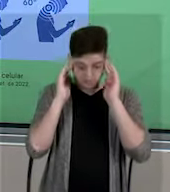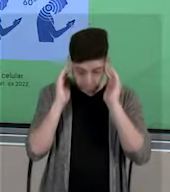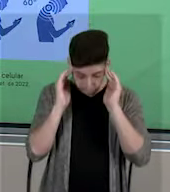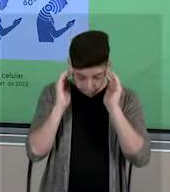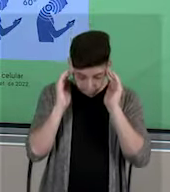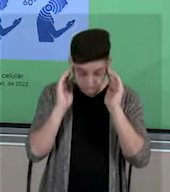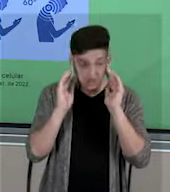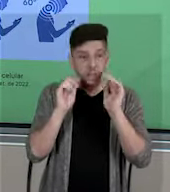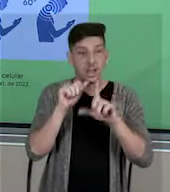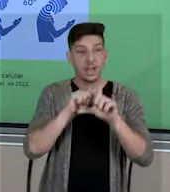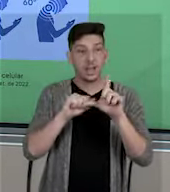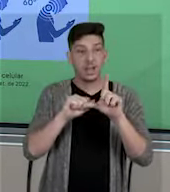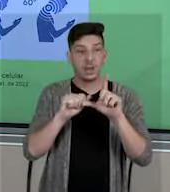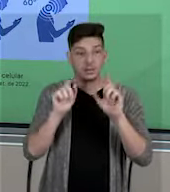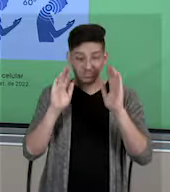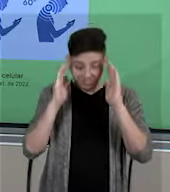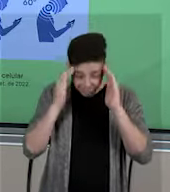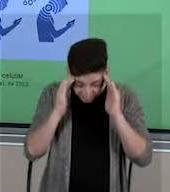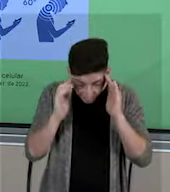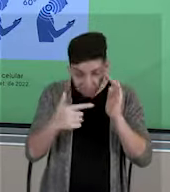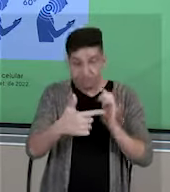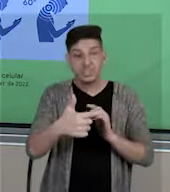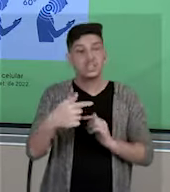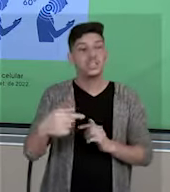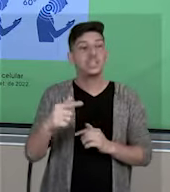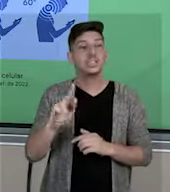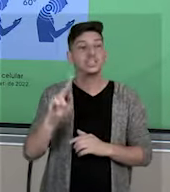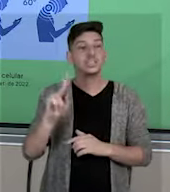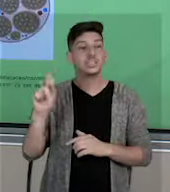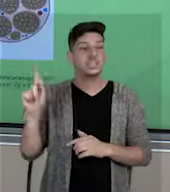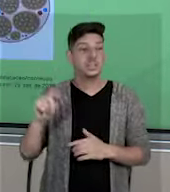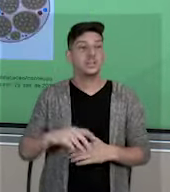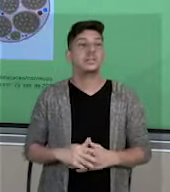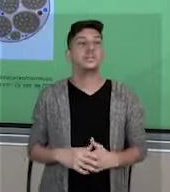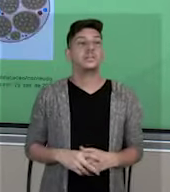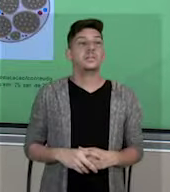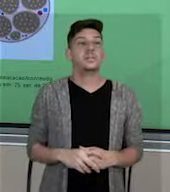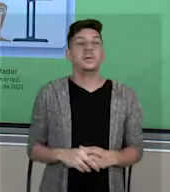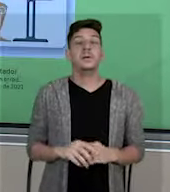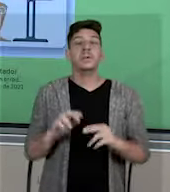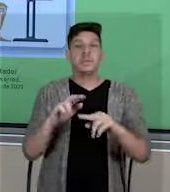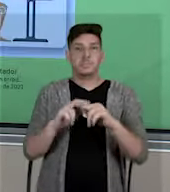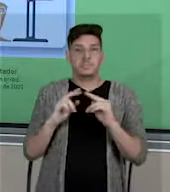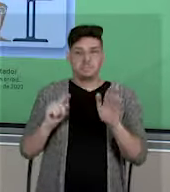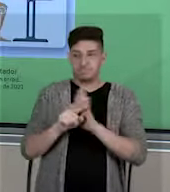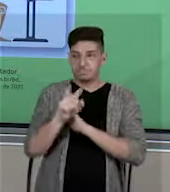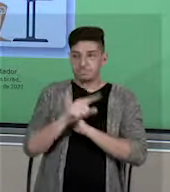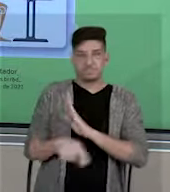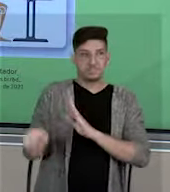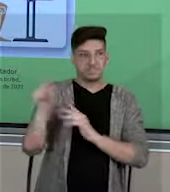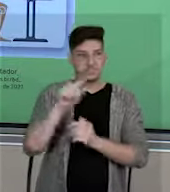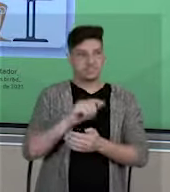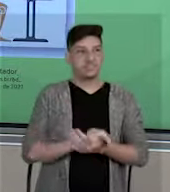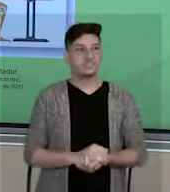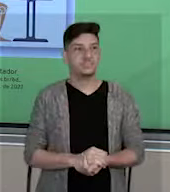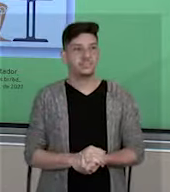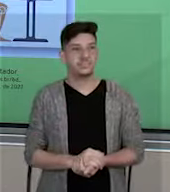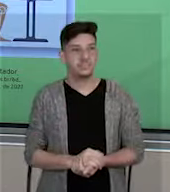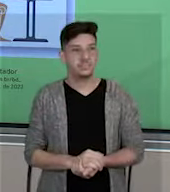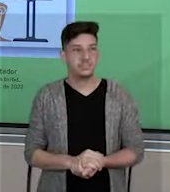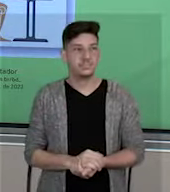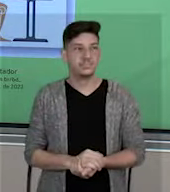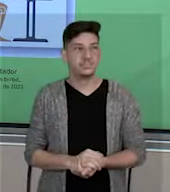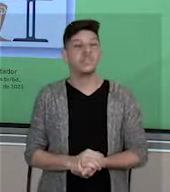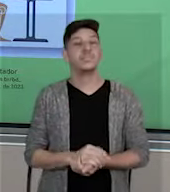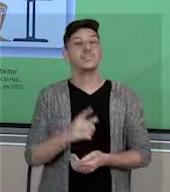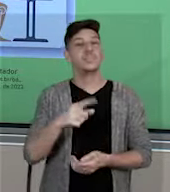naquele ângulo mais extremo ali, utilizando o celular. E aí eu pergunto para vocês estão em